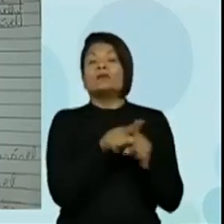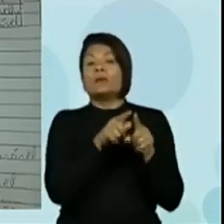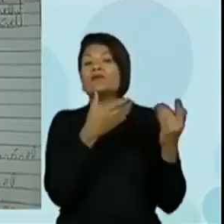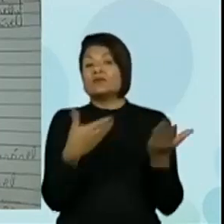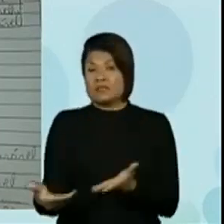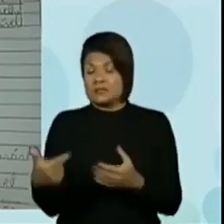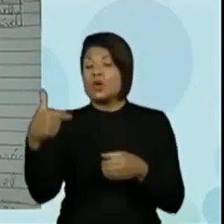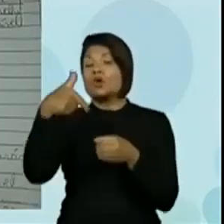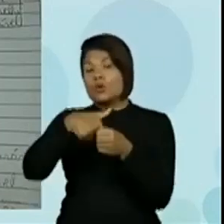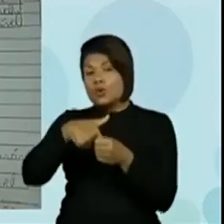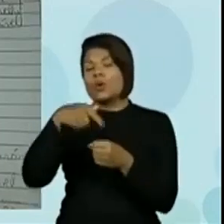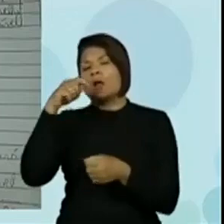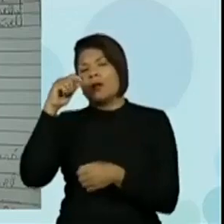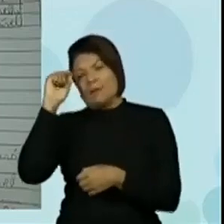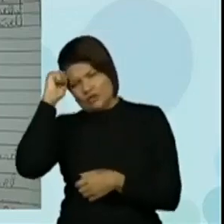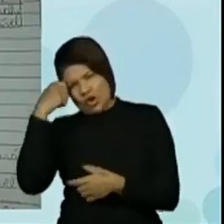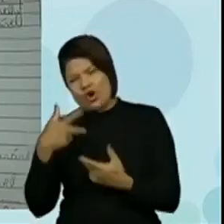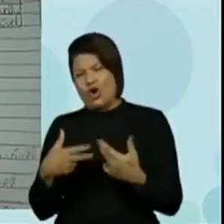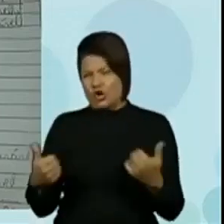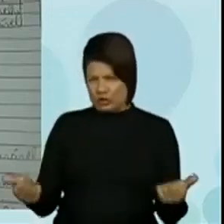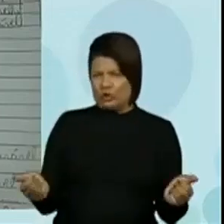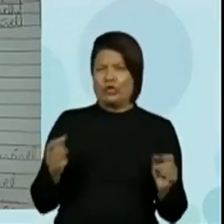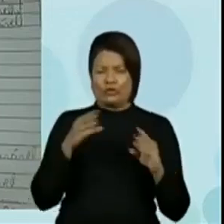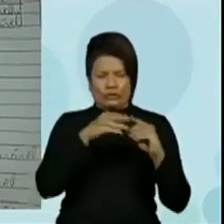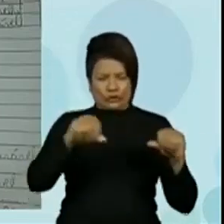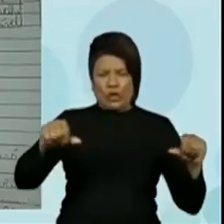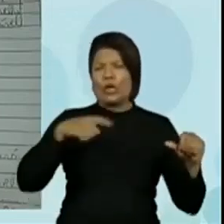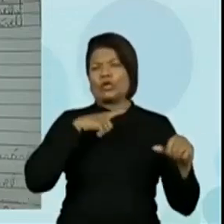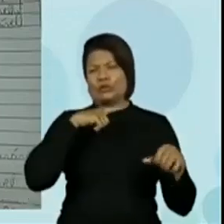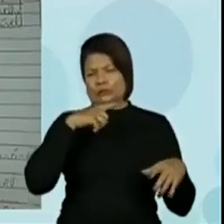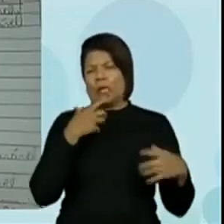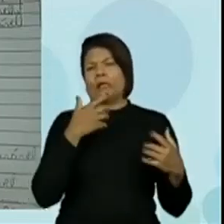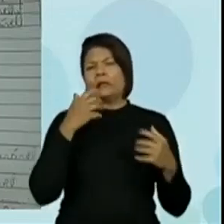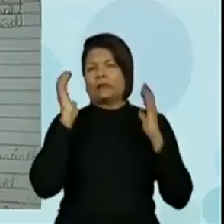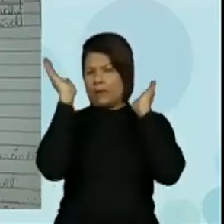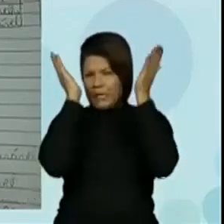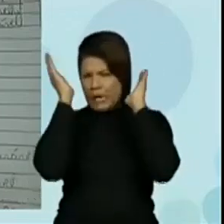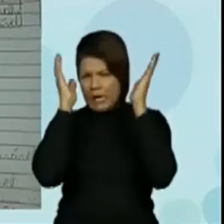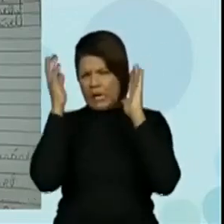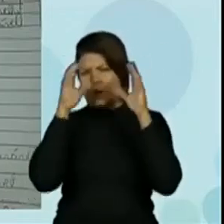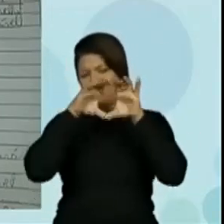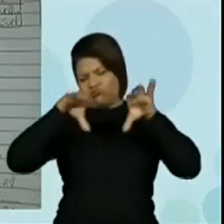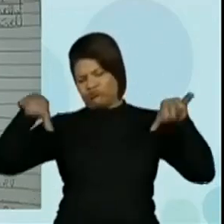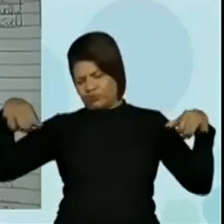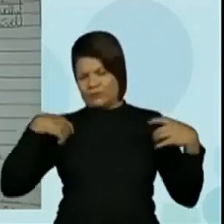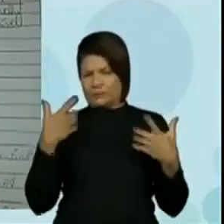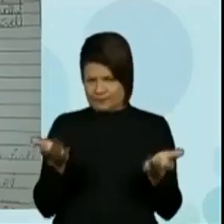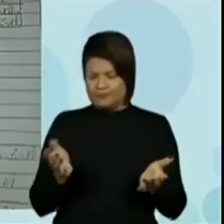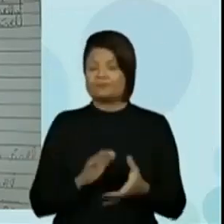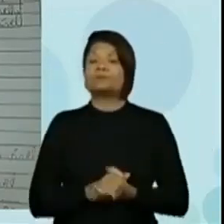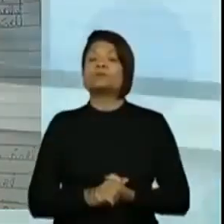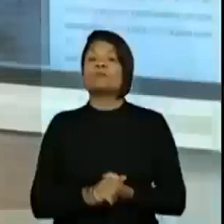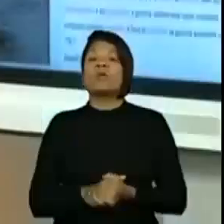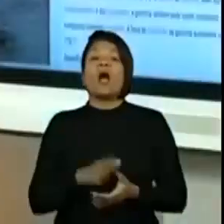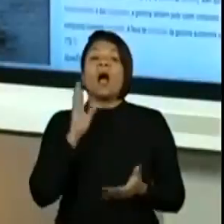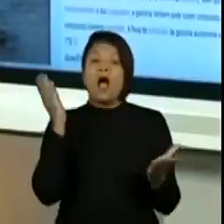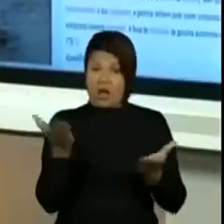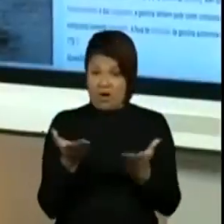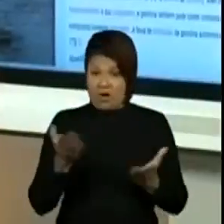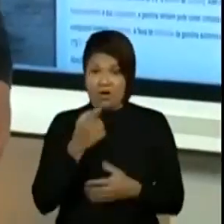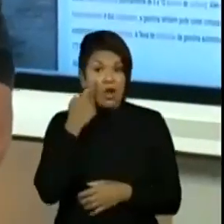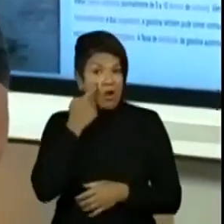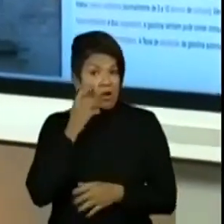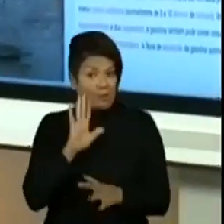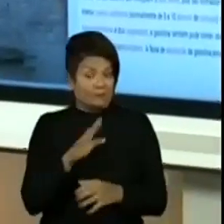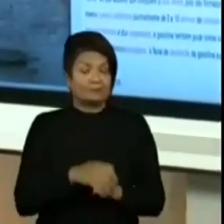gasolina, origem petróleo, vem do solo, chega através do caminhão-tanque, do transporte. Agora, olha que legal. Lembra que o professor,